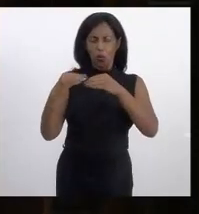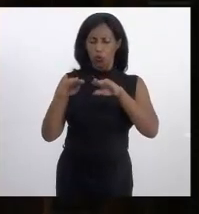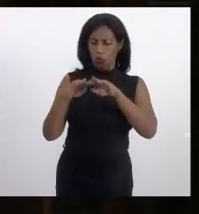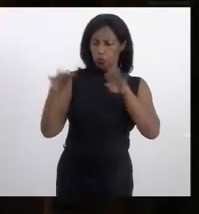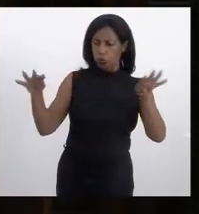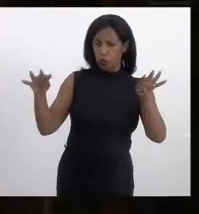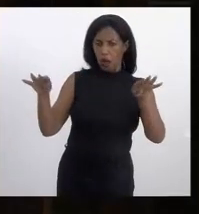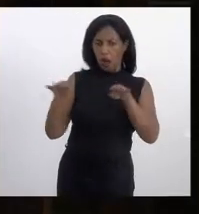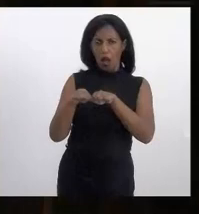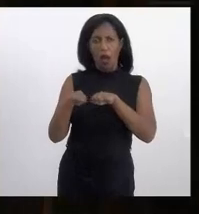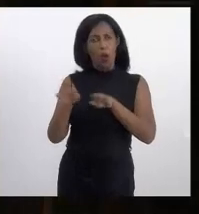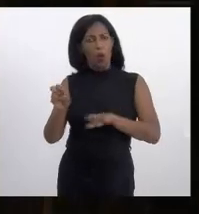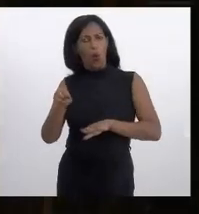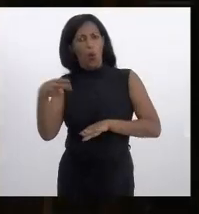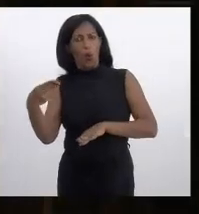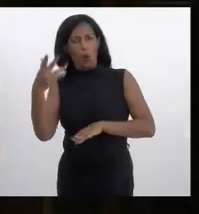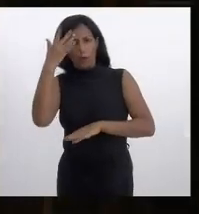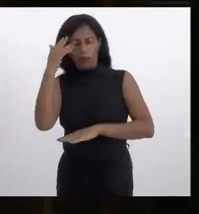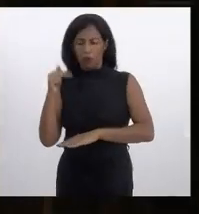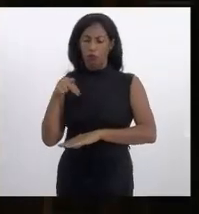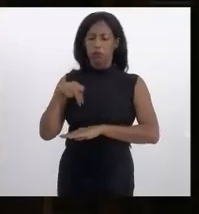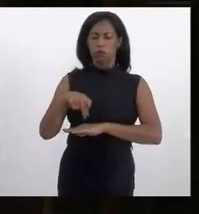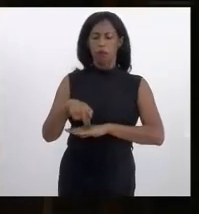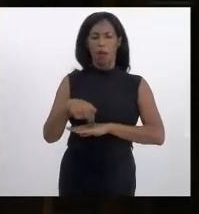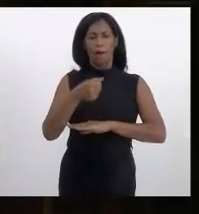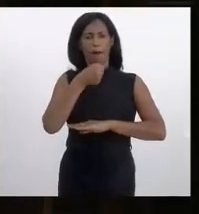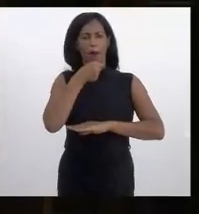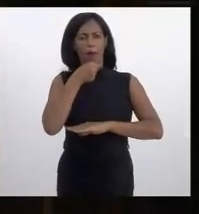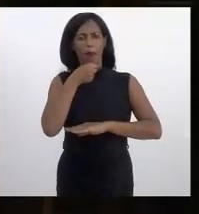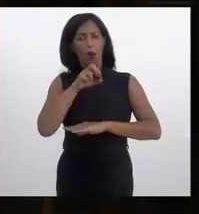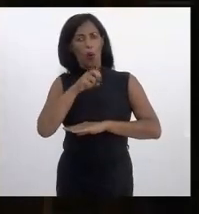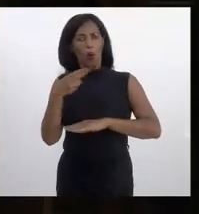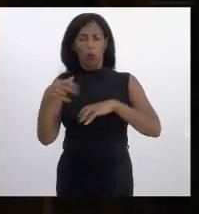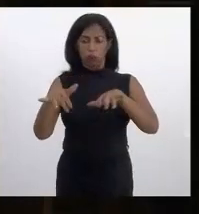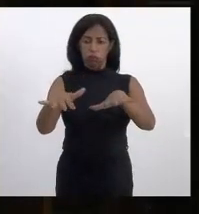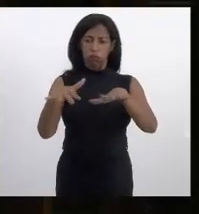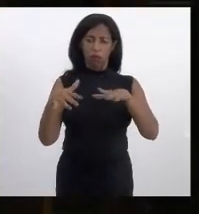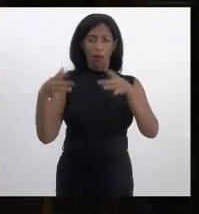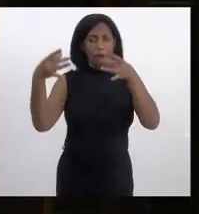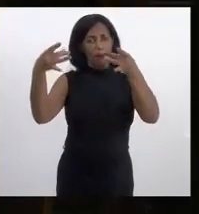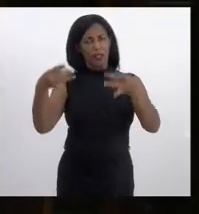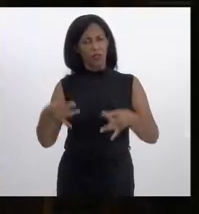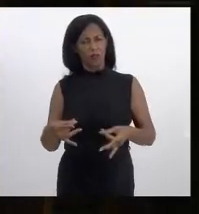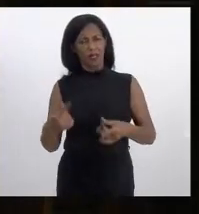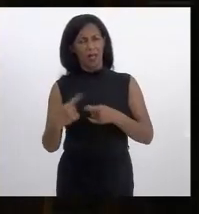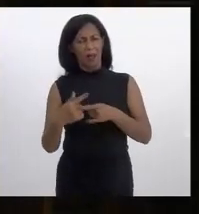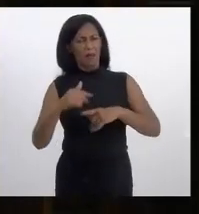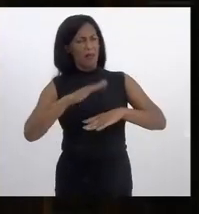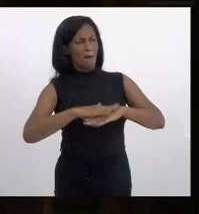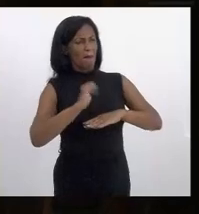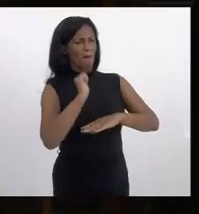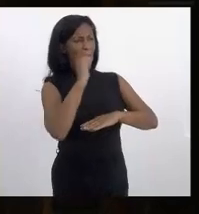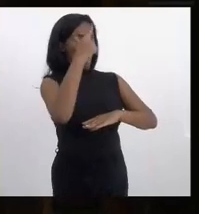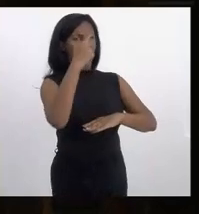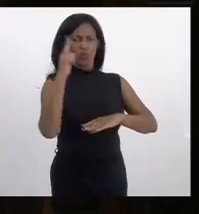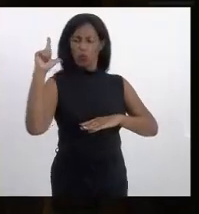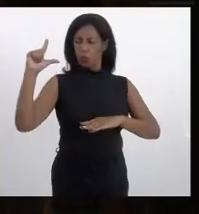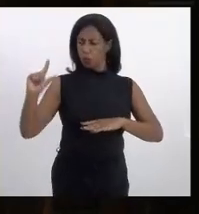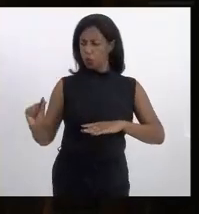alguém vem aqui e faça uso desse microfone ou do plenário para explicar que um tem que ganhar mais do que o outro e eu